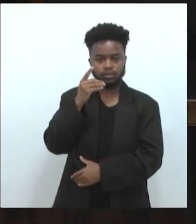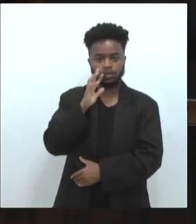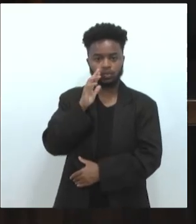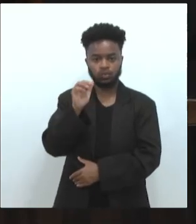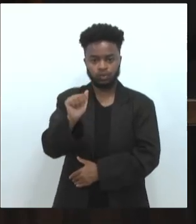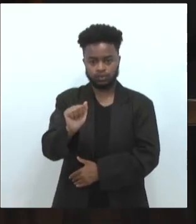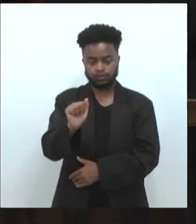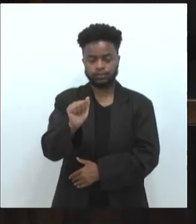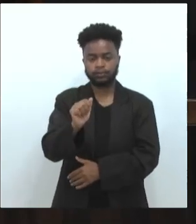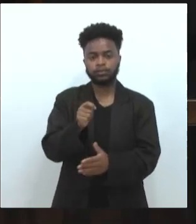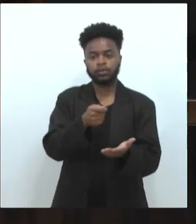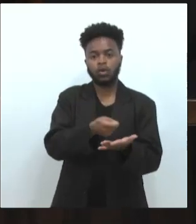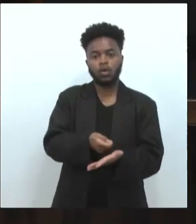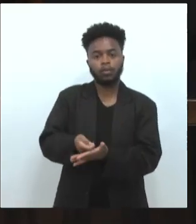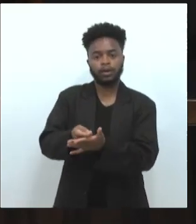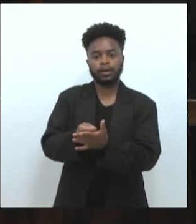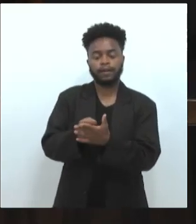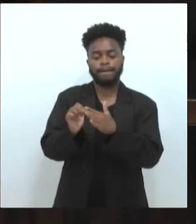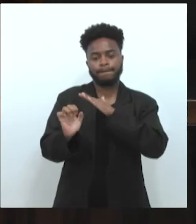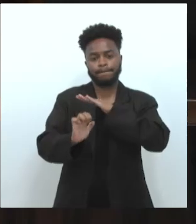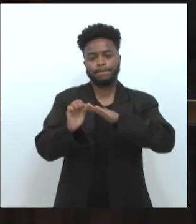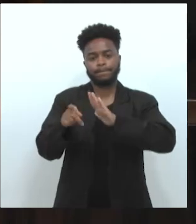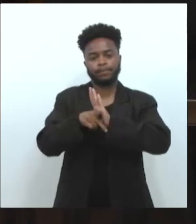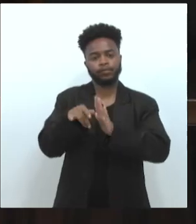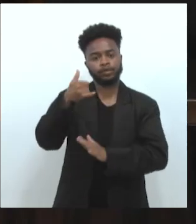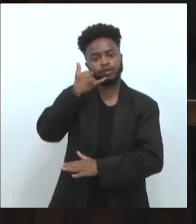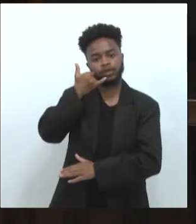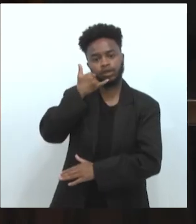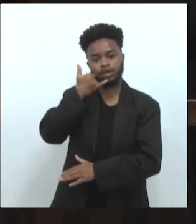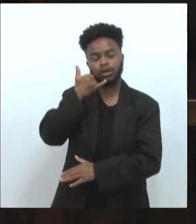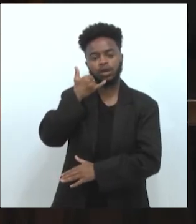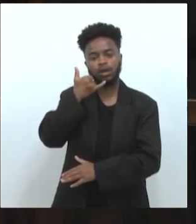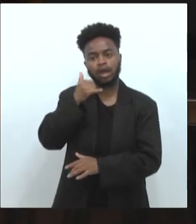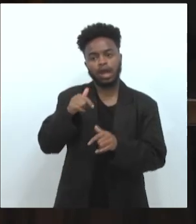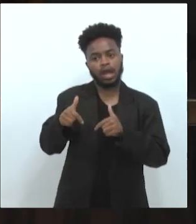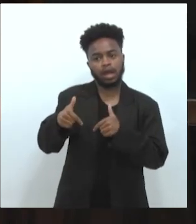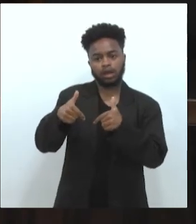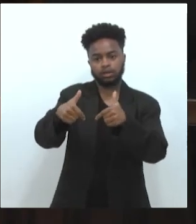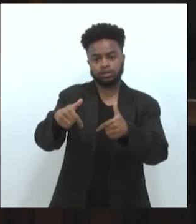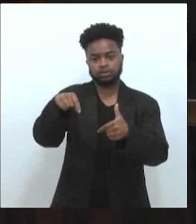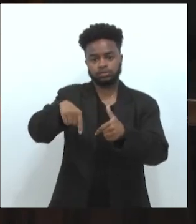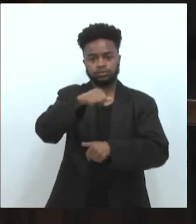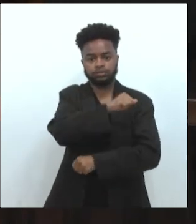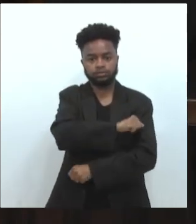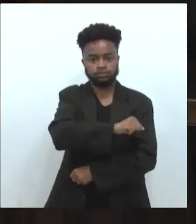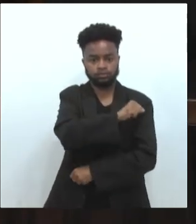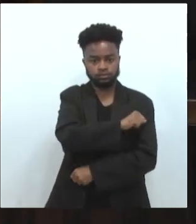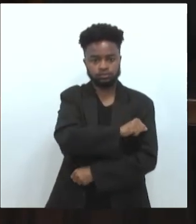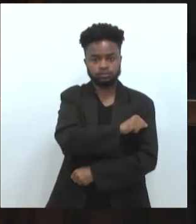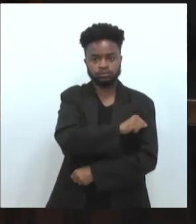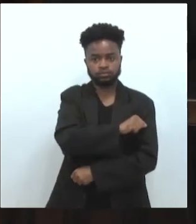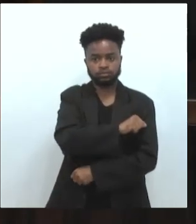Amorim, que obriga os operadores de telefone móvel fixo que atuam no âmbito do Estado do Rio de Janeiro